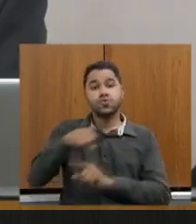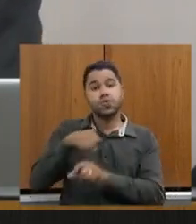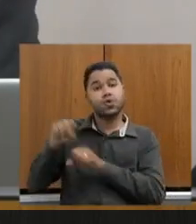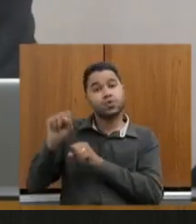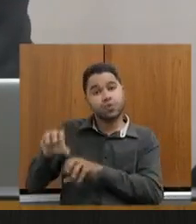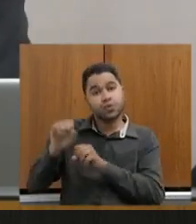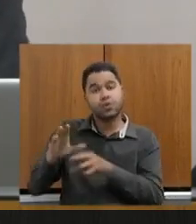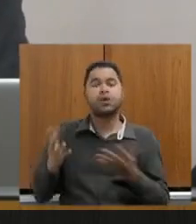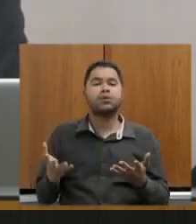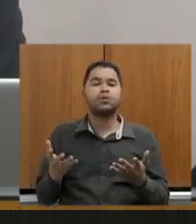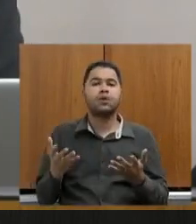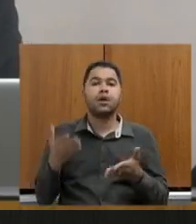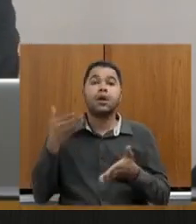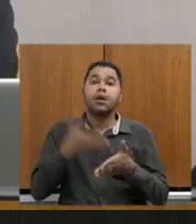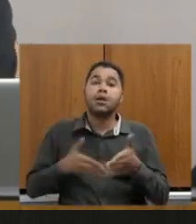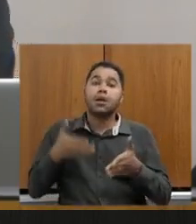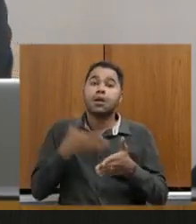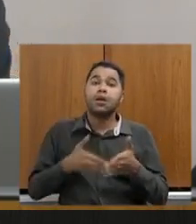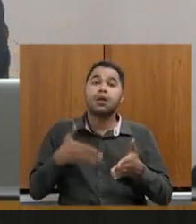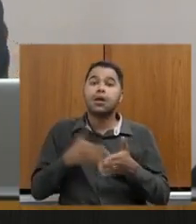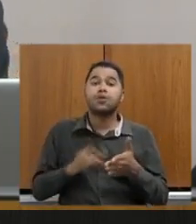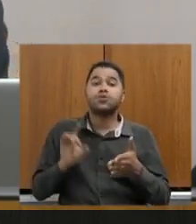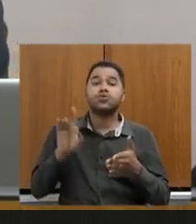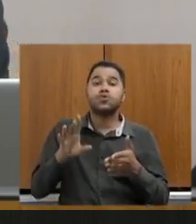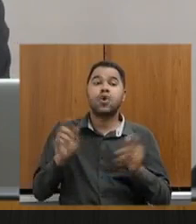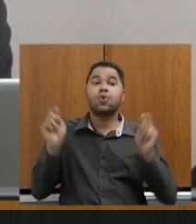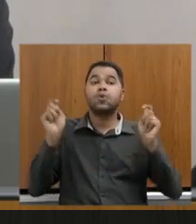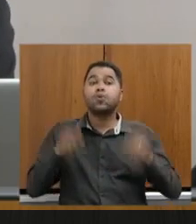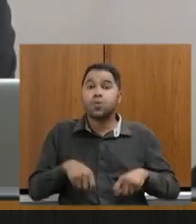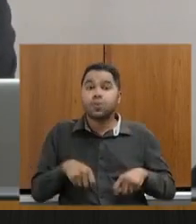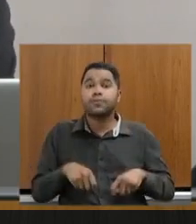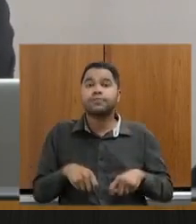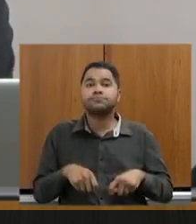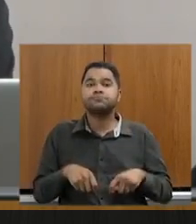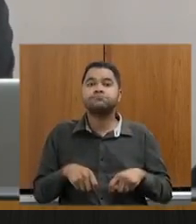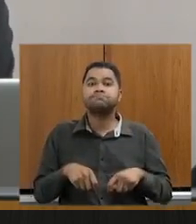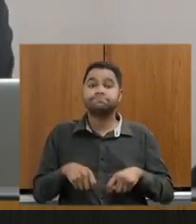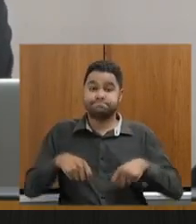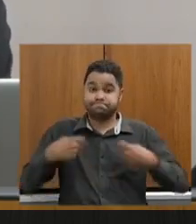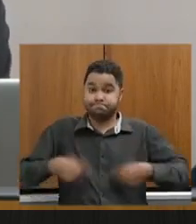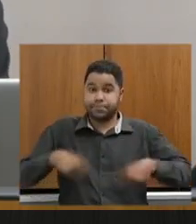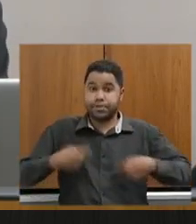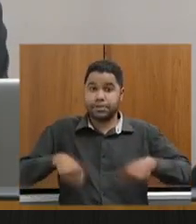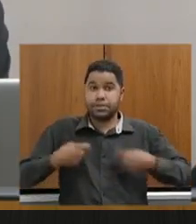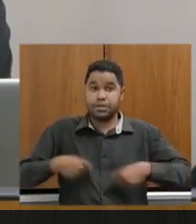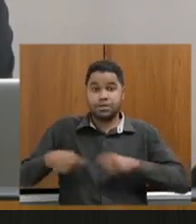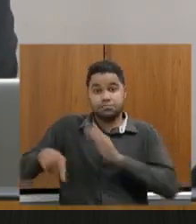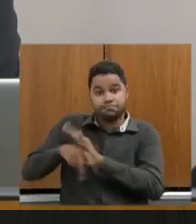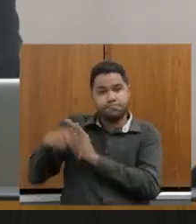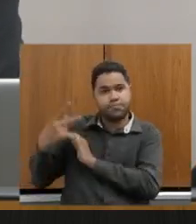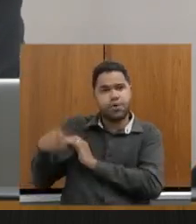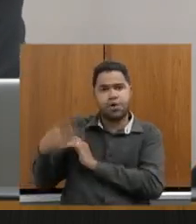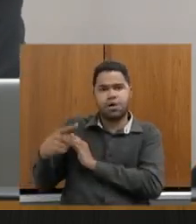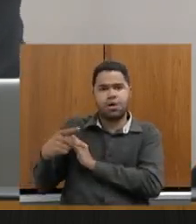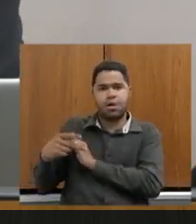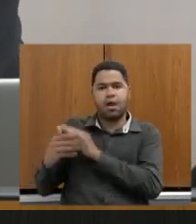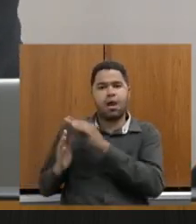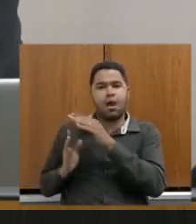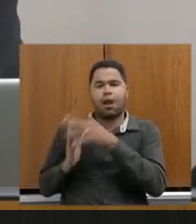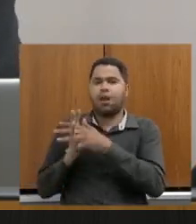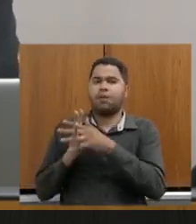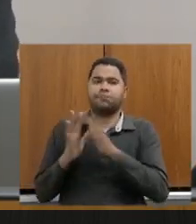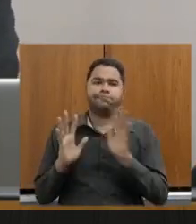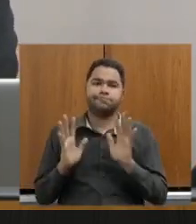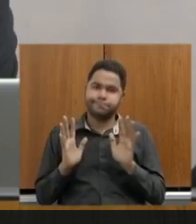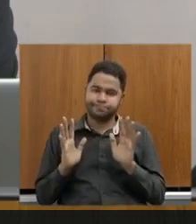socioeducativo que eles limitasse às penas aquelas competências que ali devem ser deles e não estrapolar